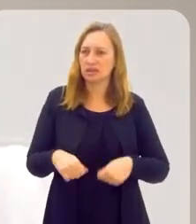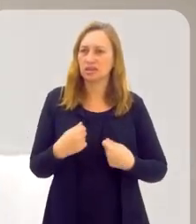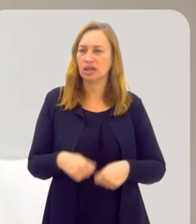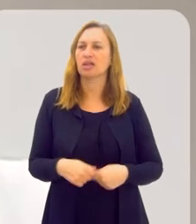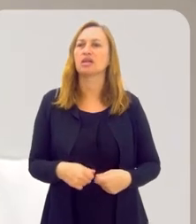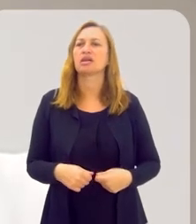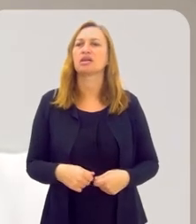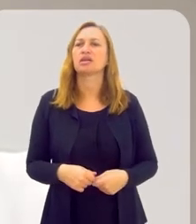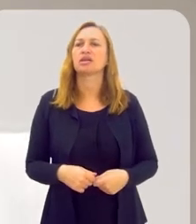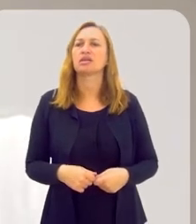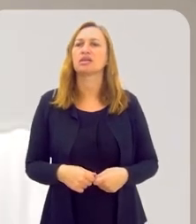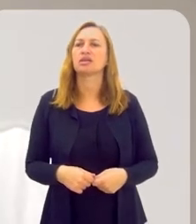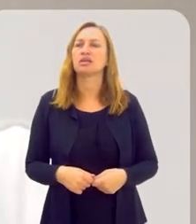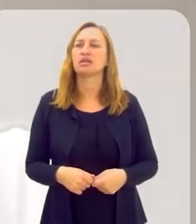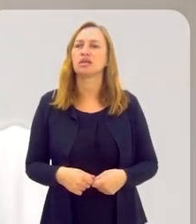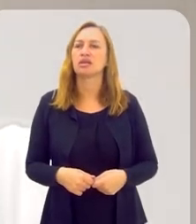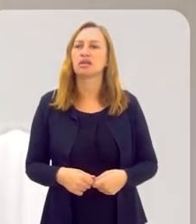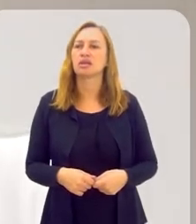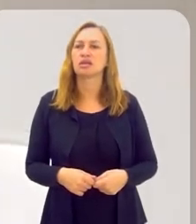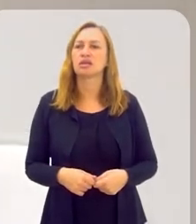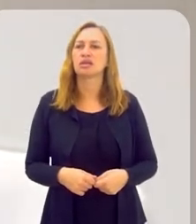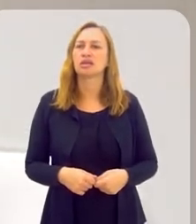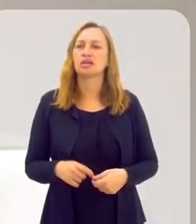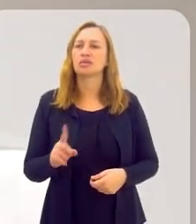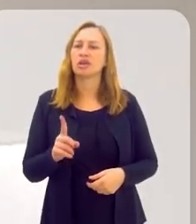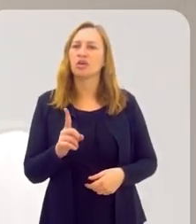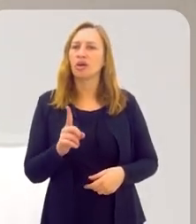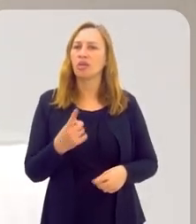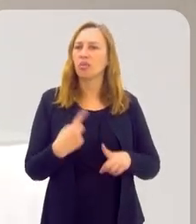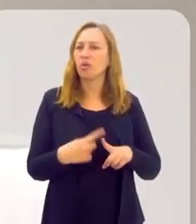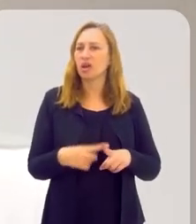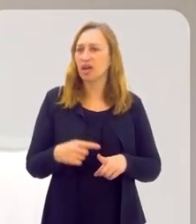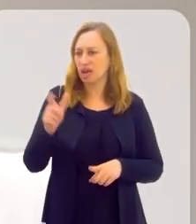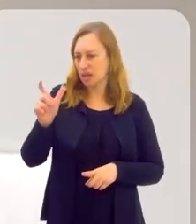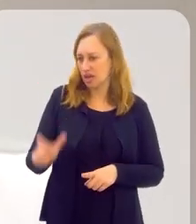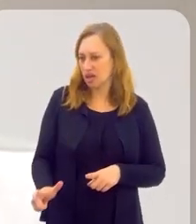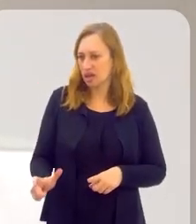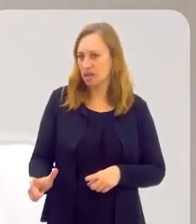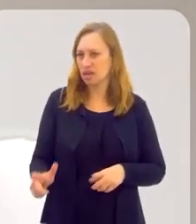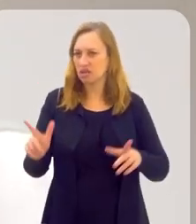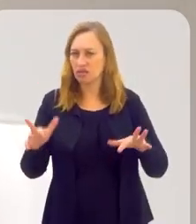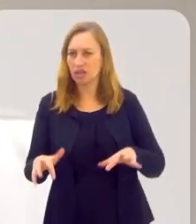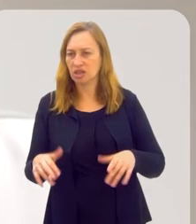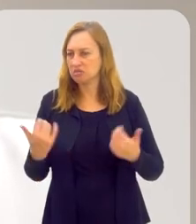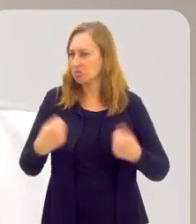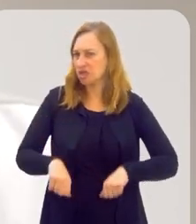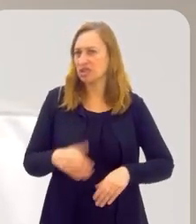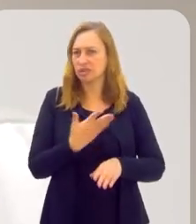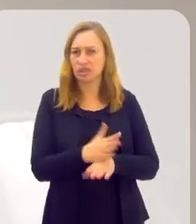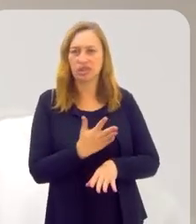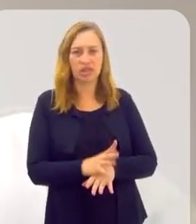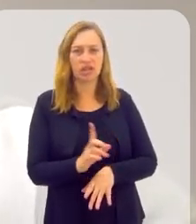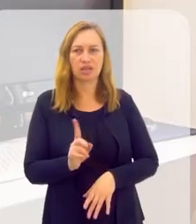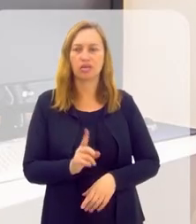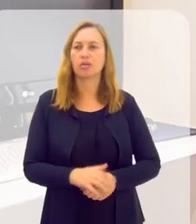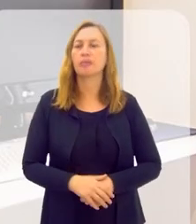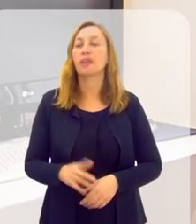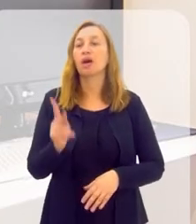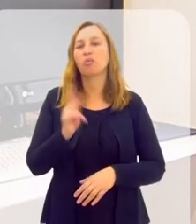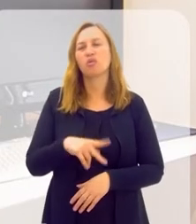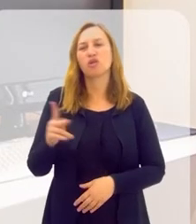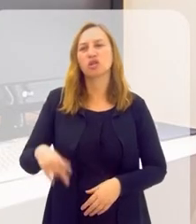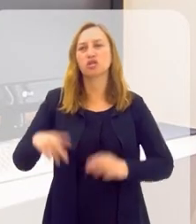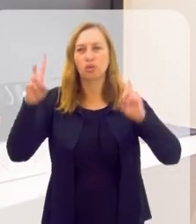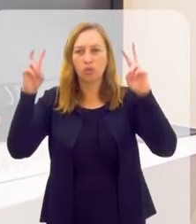a características diferentes, mas que não é por serem diferentes que precisam menos da prática, muito pelo contrário. Professor,